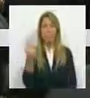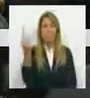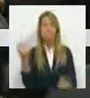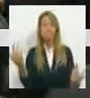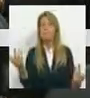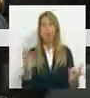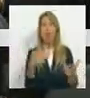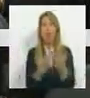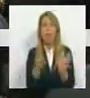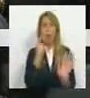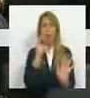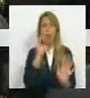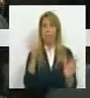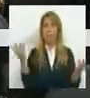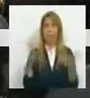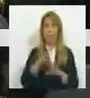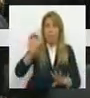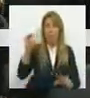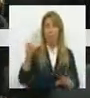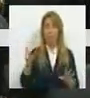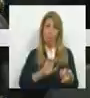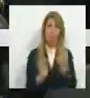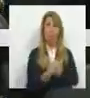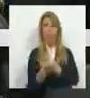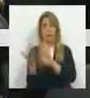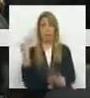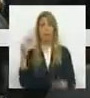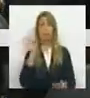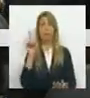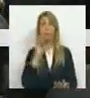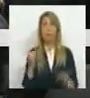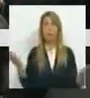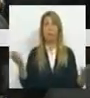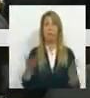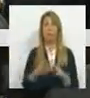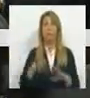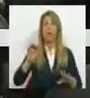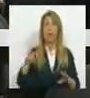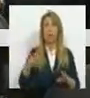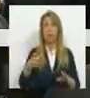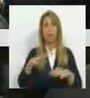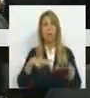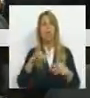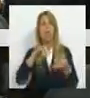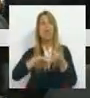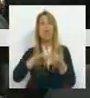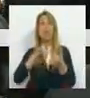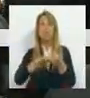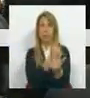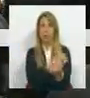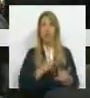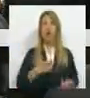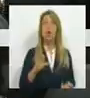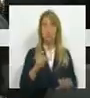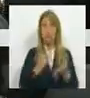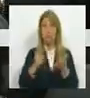dignificam a região, desprestigiaram totalmente a região, fizeram com que, por exemplo, os sócios da Casa do Douro, de inscrição obrigatória, deixassem